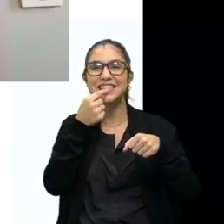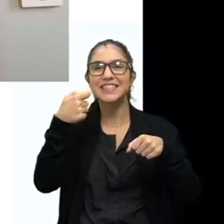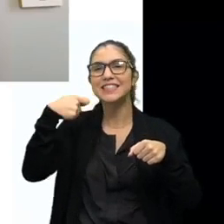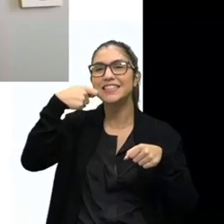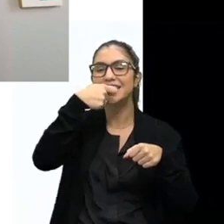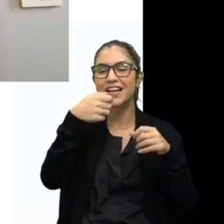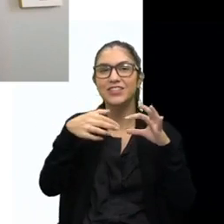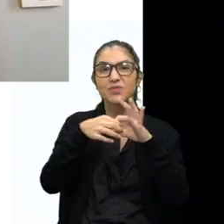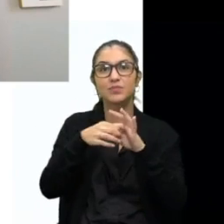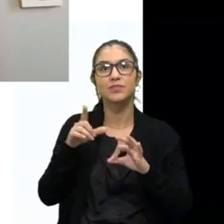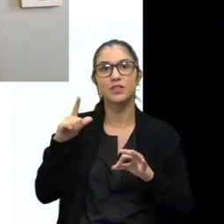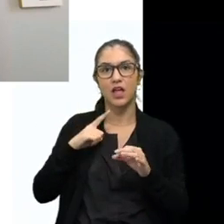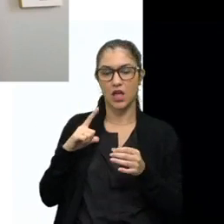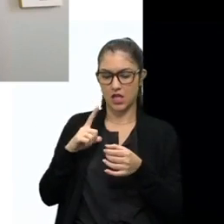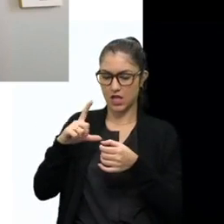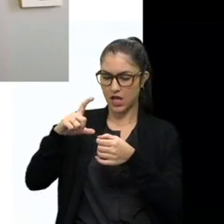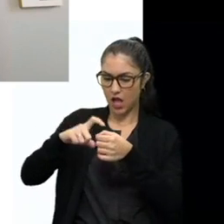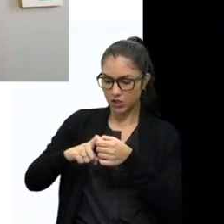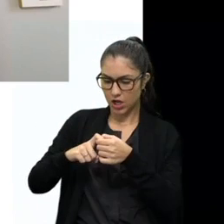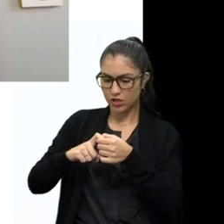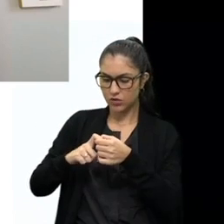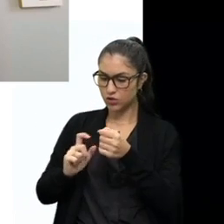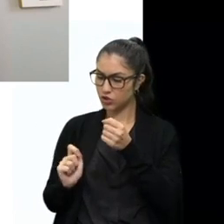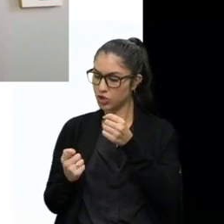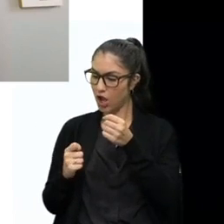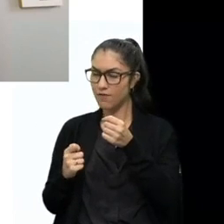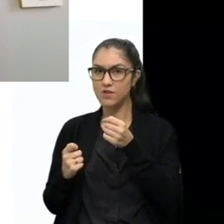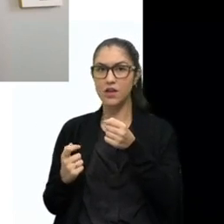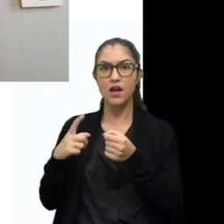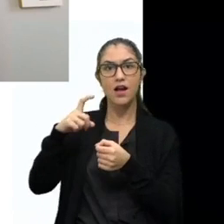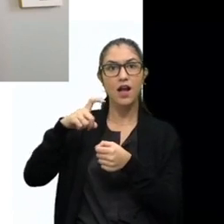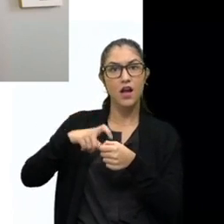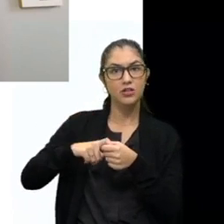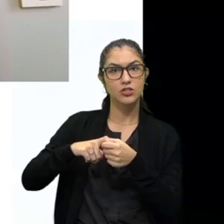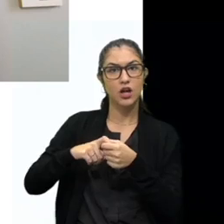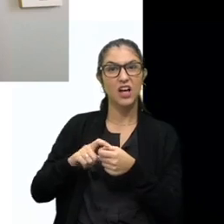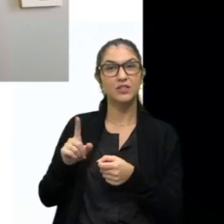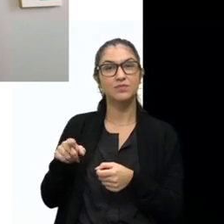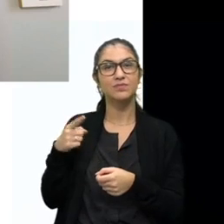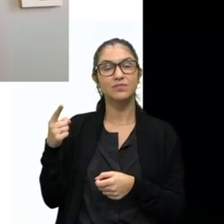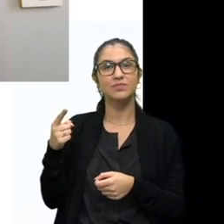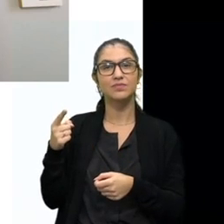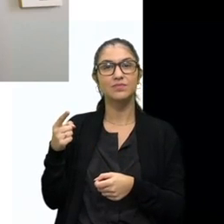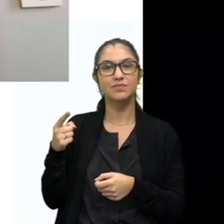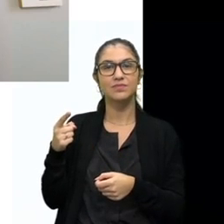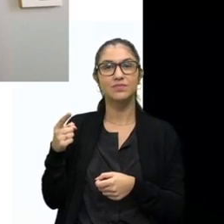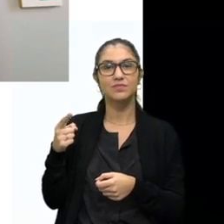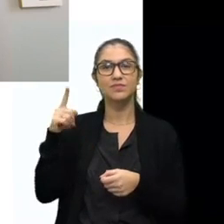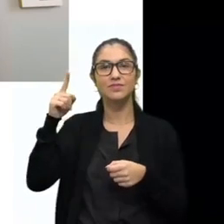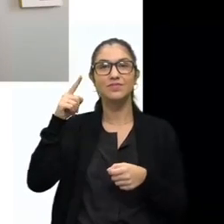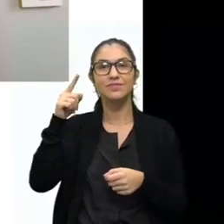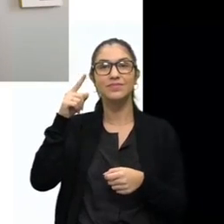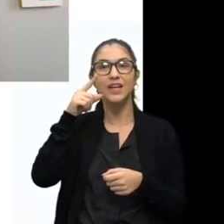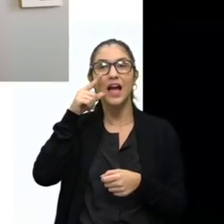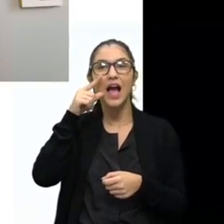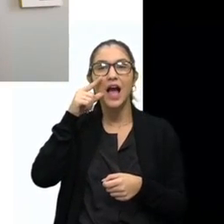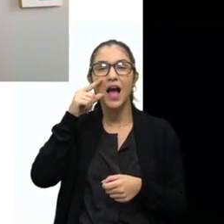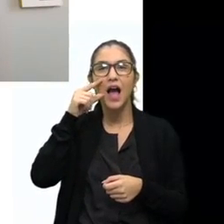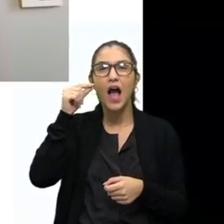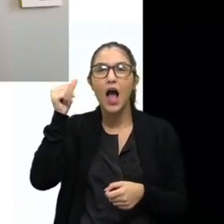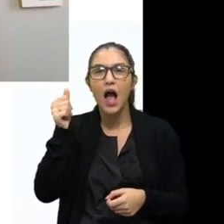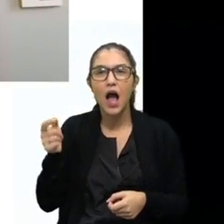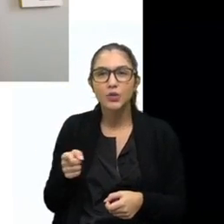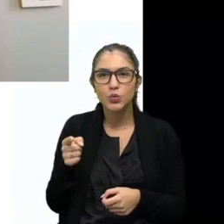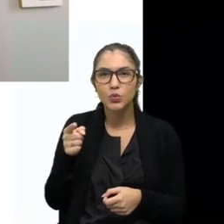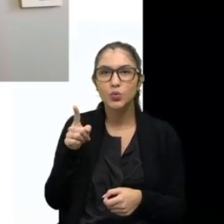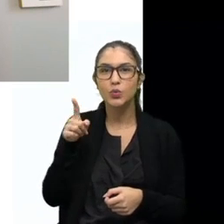dentes. Cadeado, lembra? Chave, lembra? Cadeado. Queijo, rato, eu vou procurar o queijo,